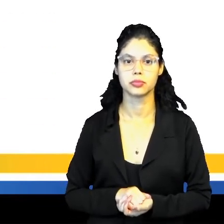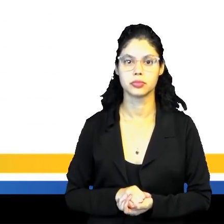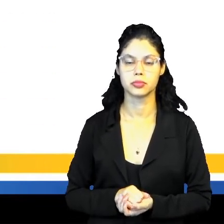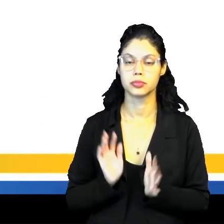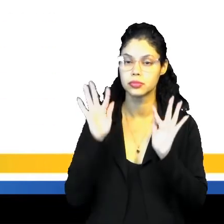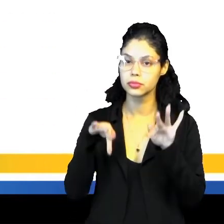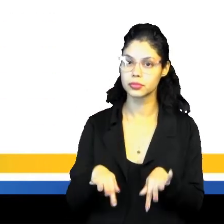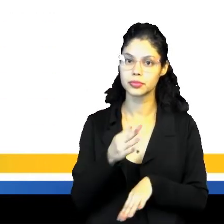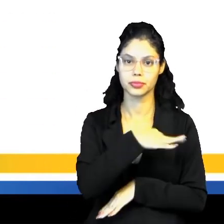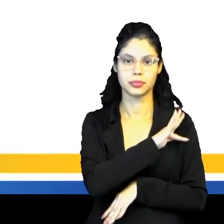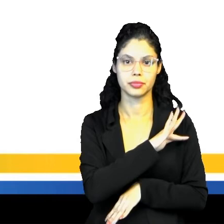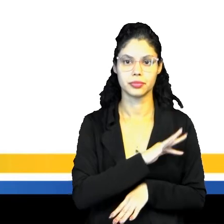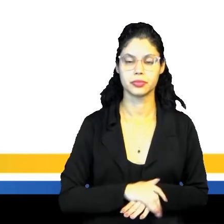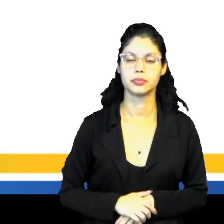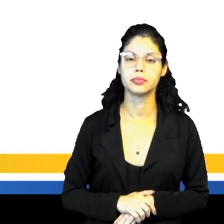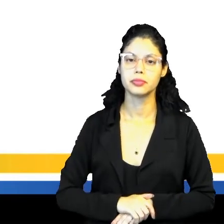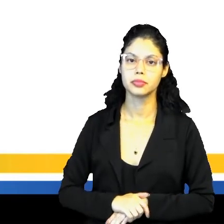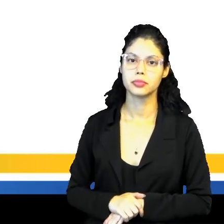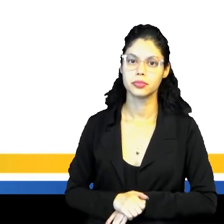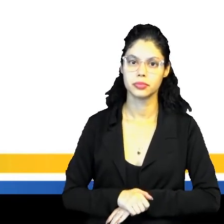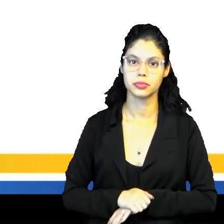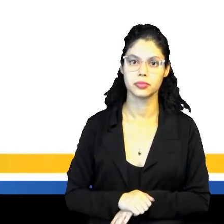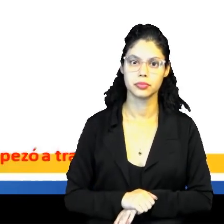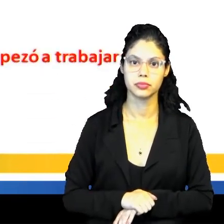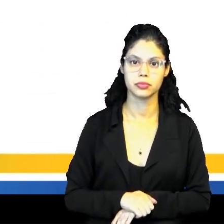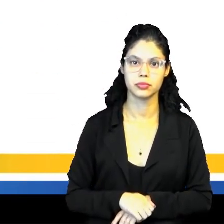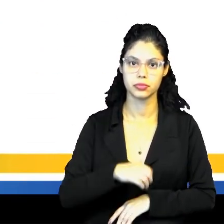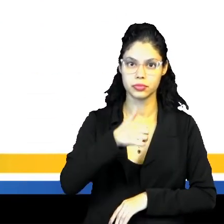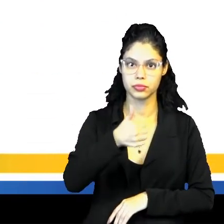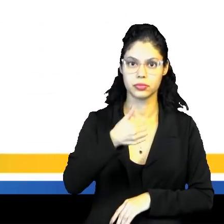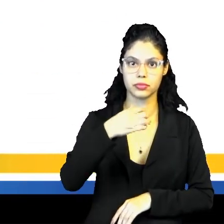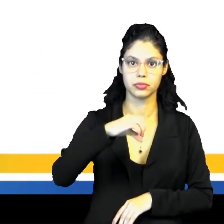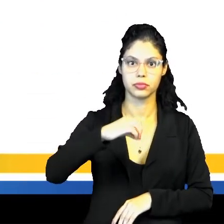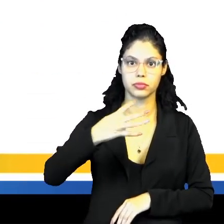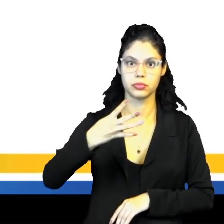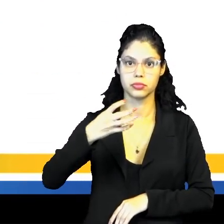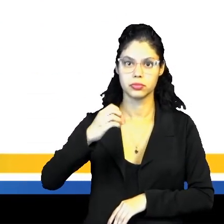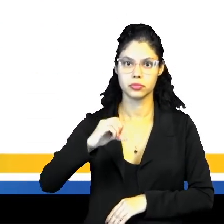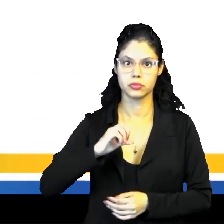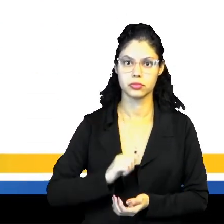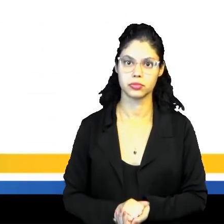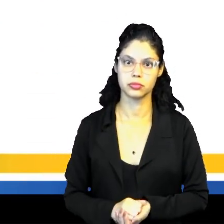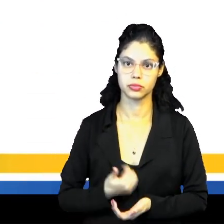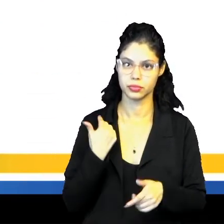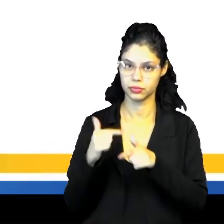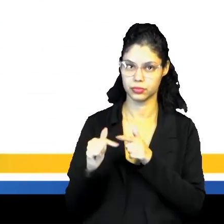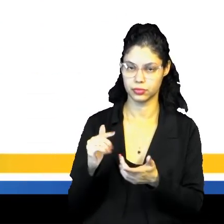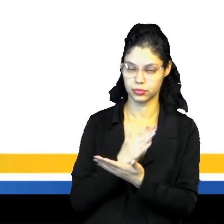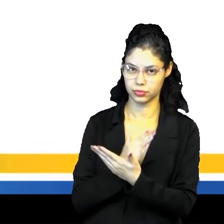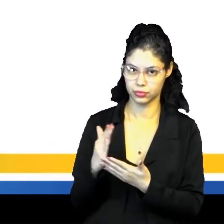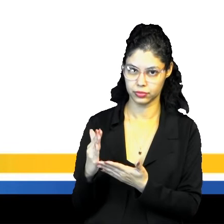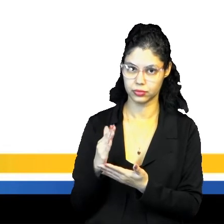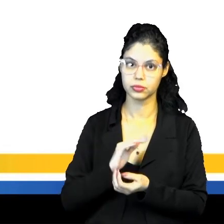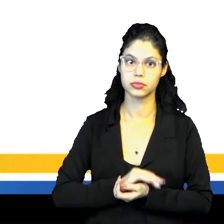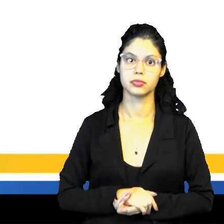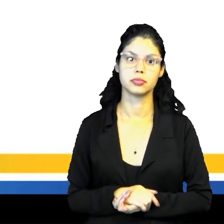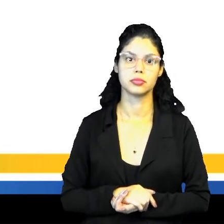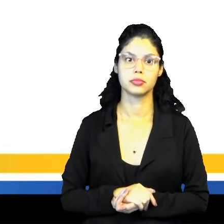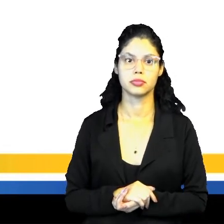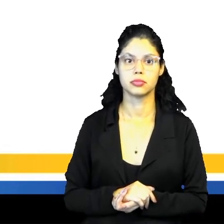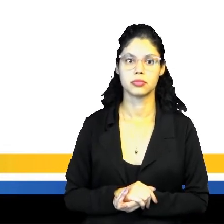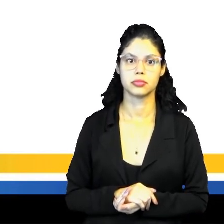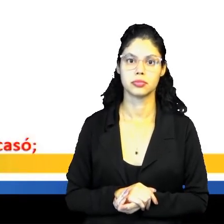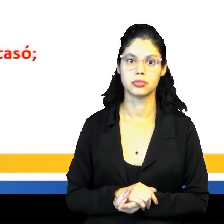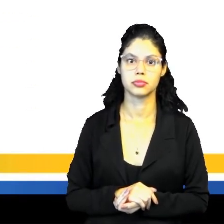seja, ele terminou a sua faculdade. Em 1946, ele fez o quê? Começou a trabalhar, ou seja, começou a trabalhar.